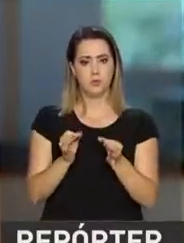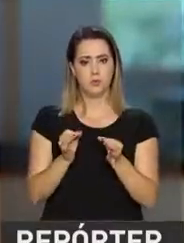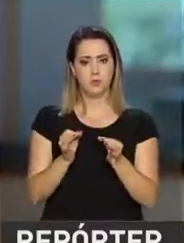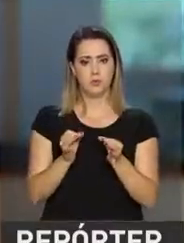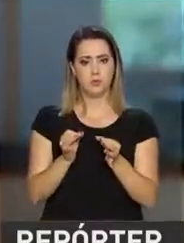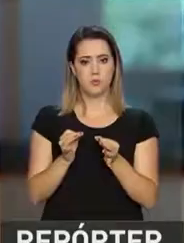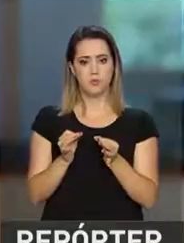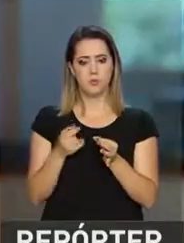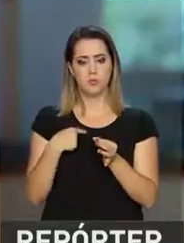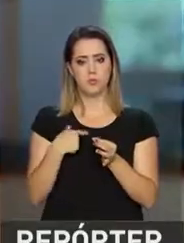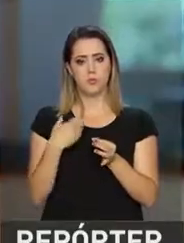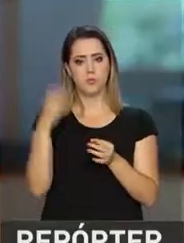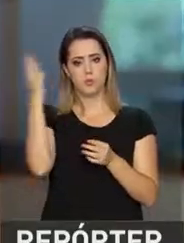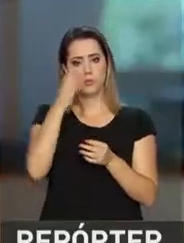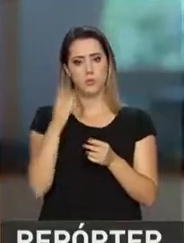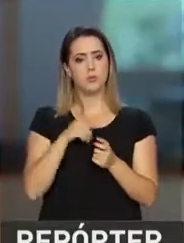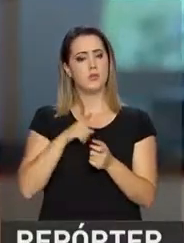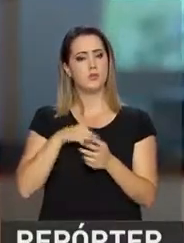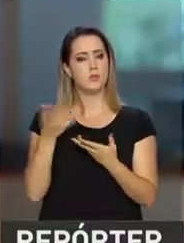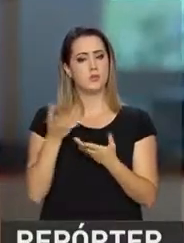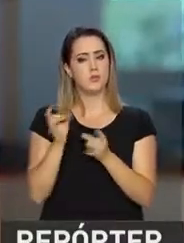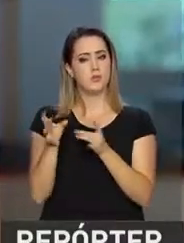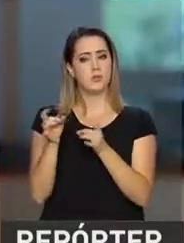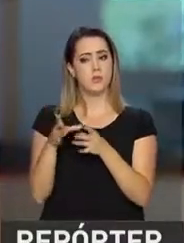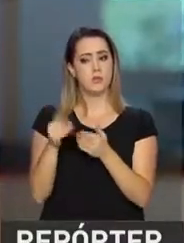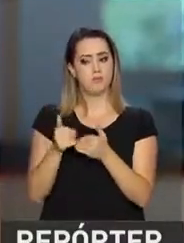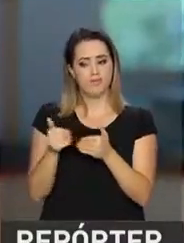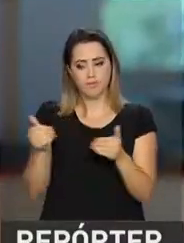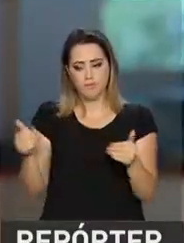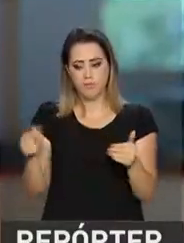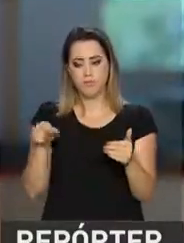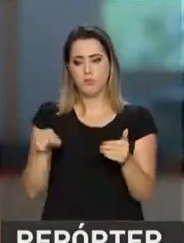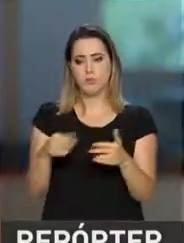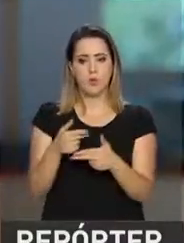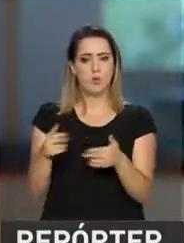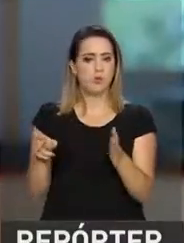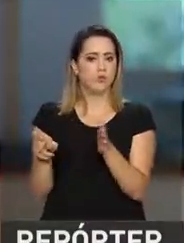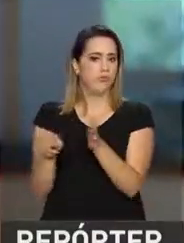para aqueles do Brasil que querem exportar, expandir, montar parcerias.